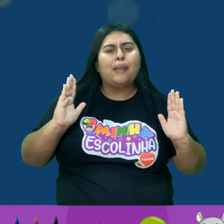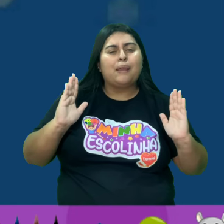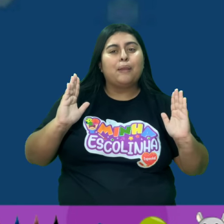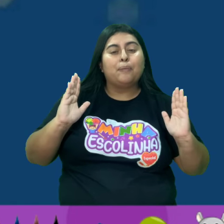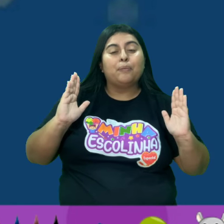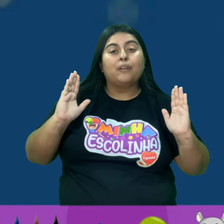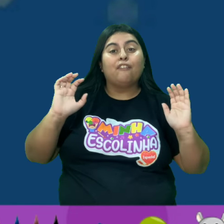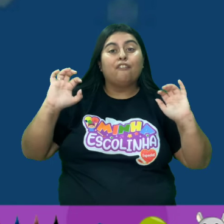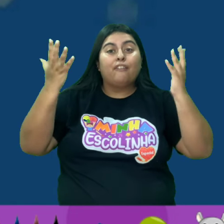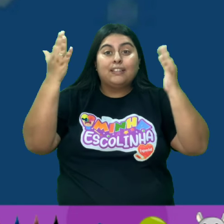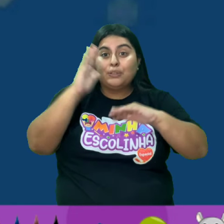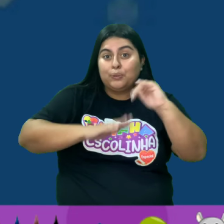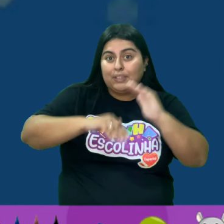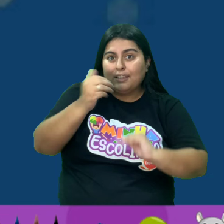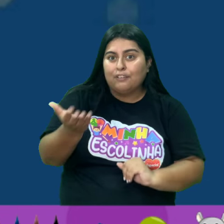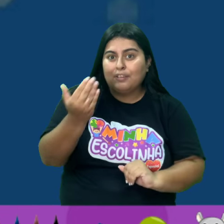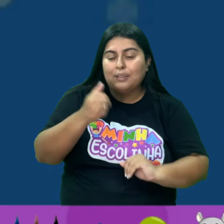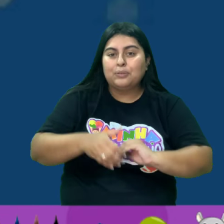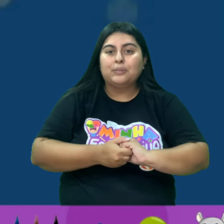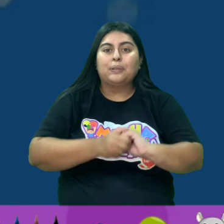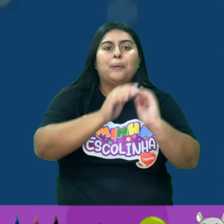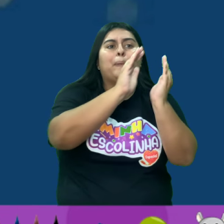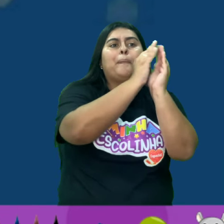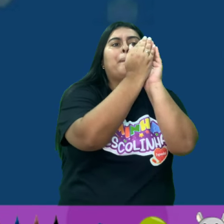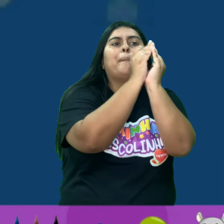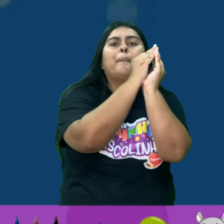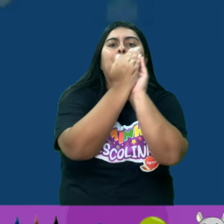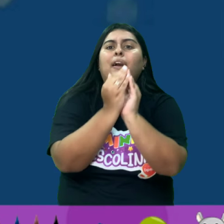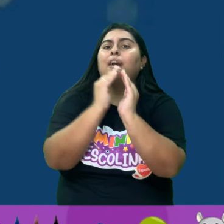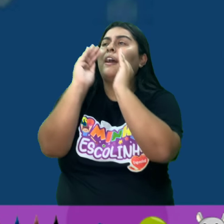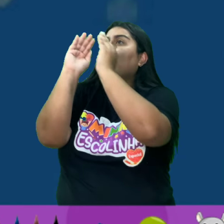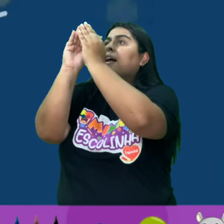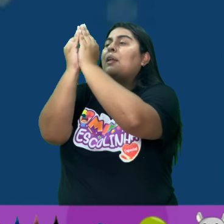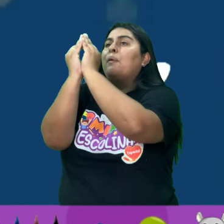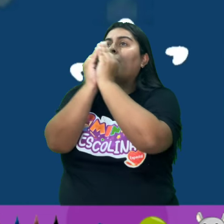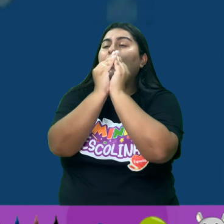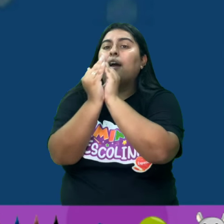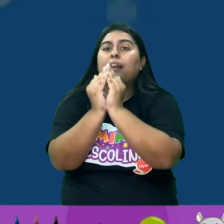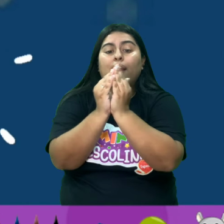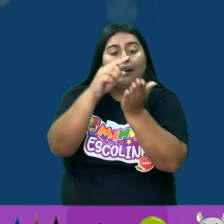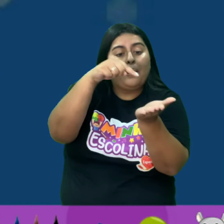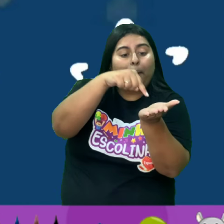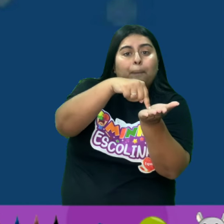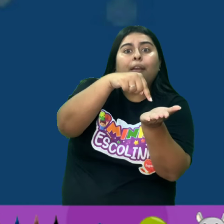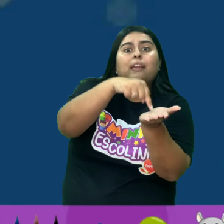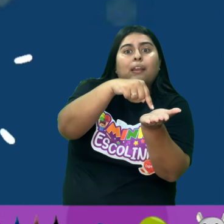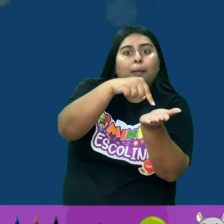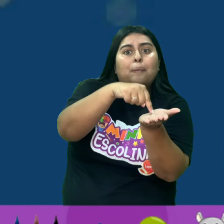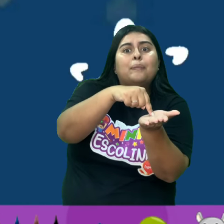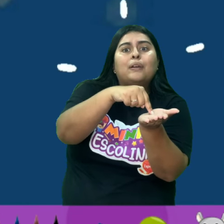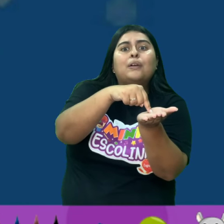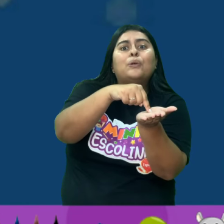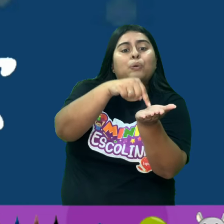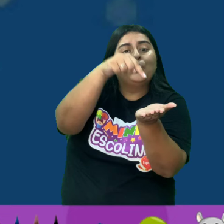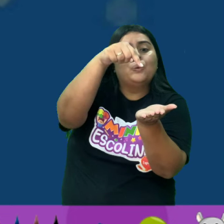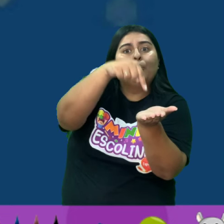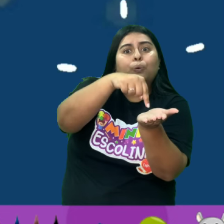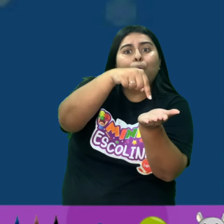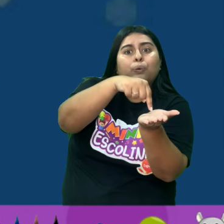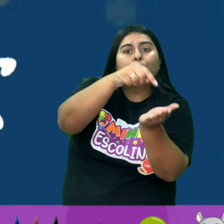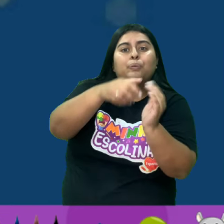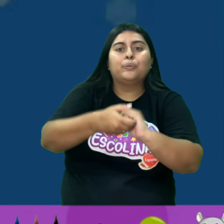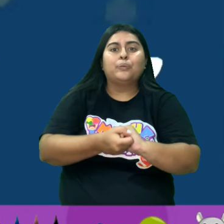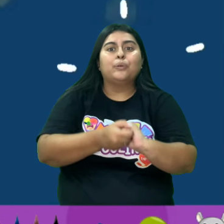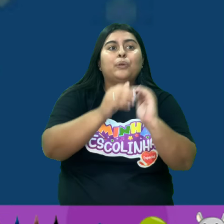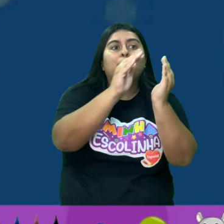de festa junina? Vamos cantar? Cai, cai, balão aqui na minha